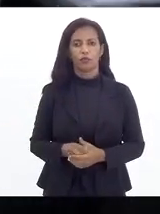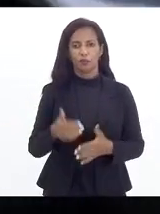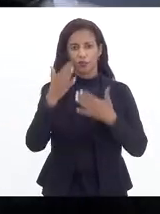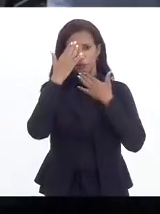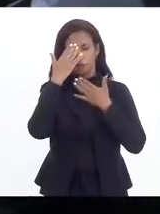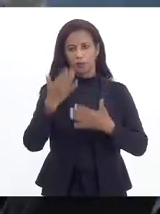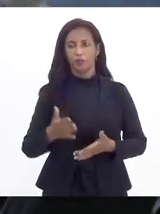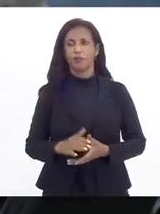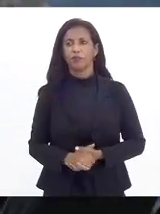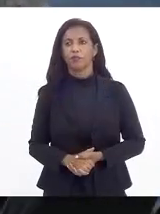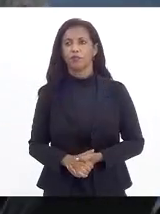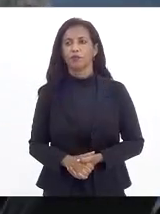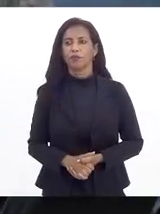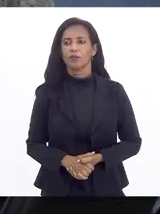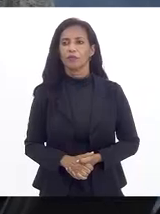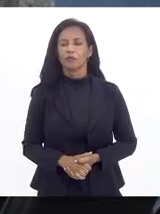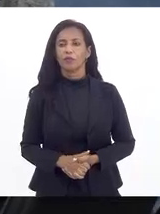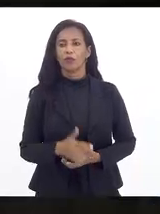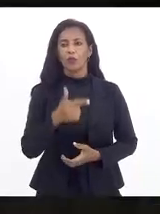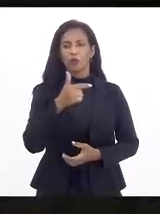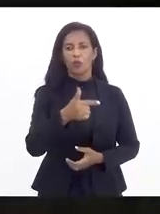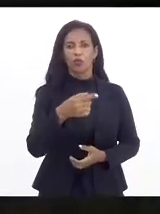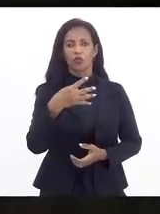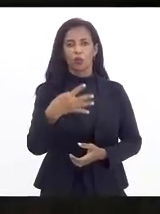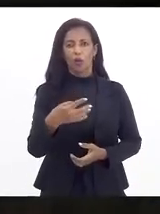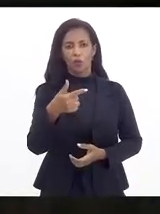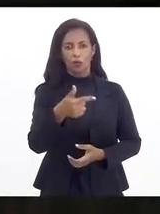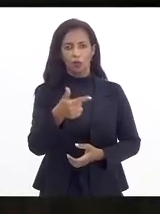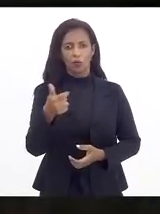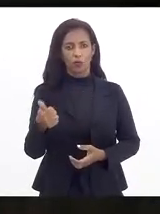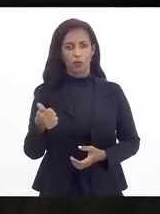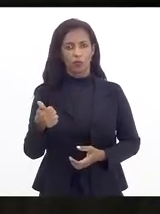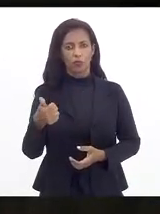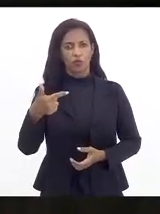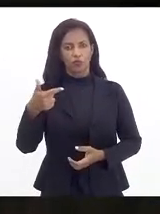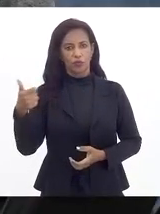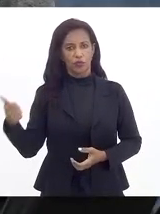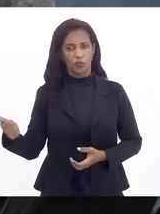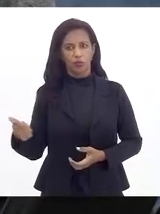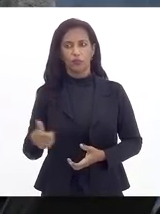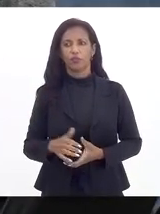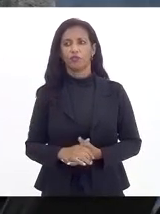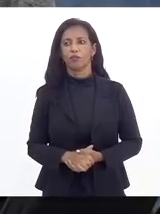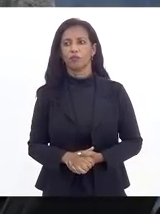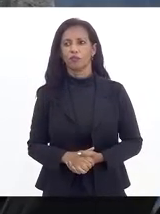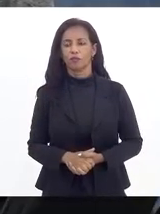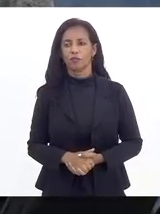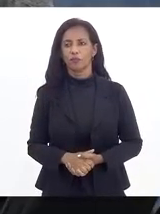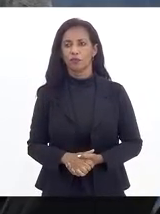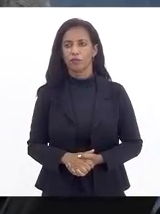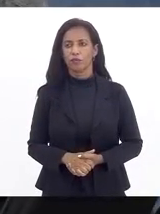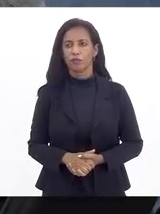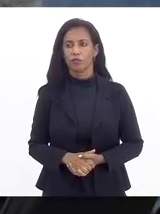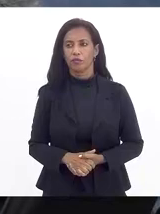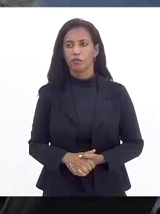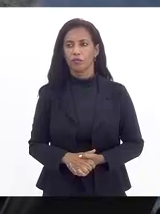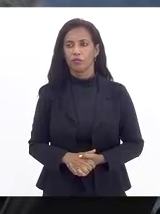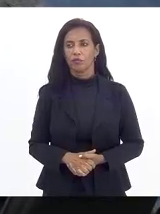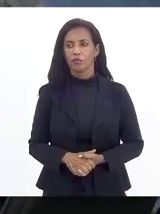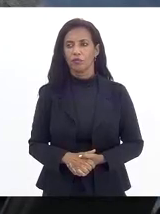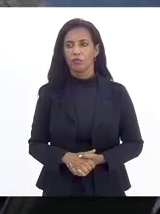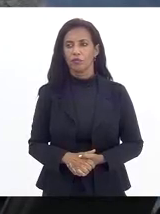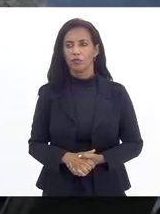Obrigada, senhor presidente. Questão de ordem, presidente. 2421. De 2021 e nesse... Não é 4221?